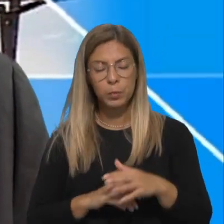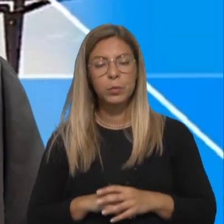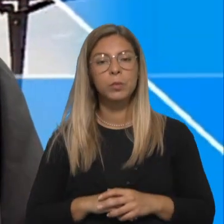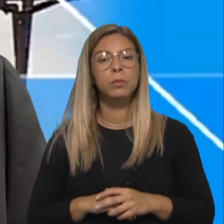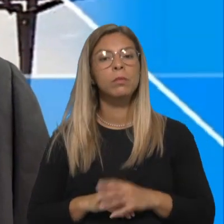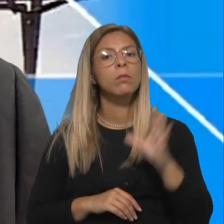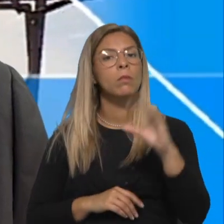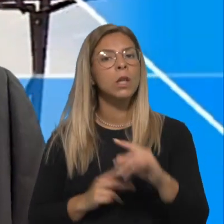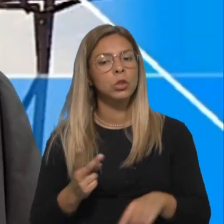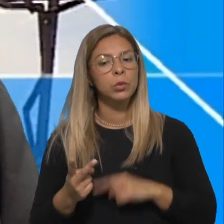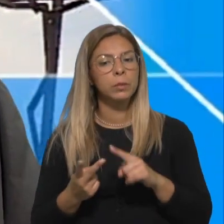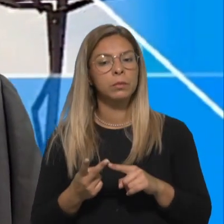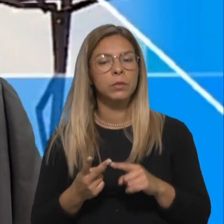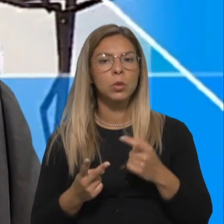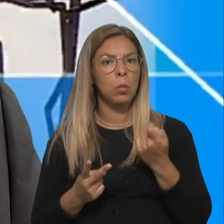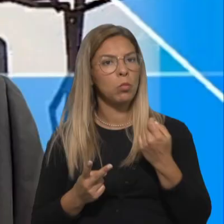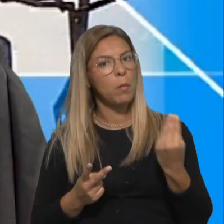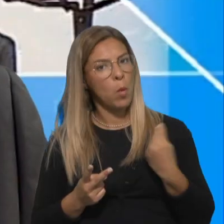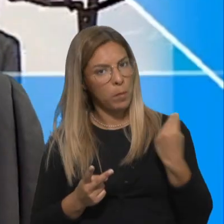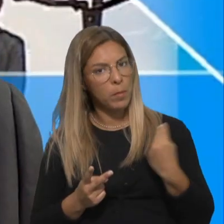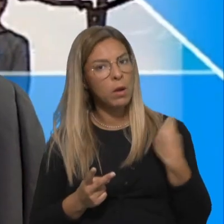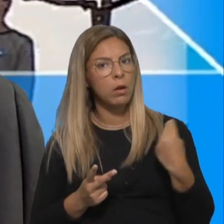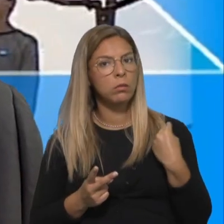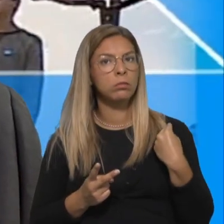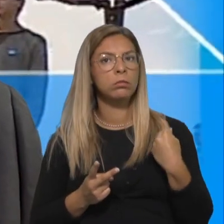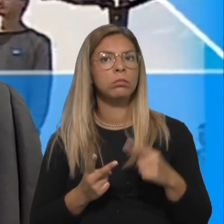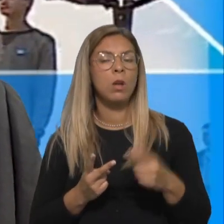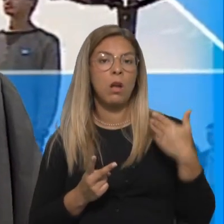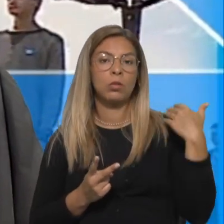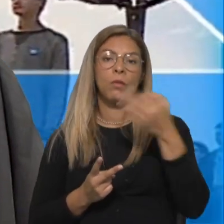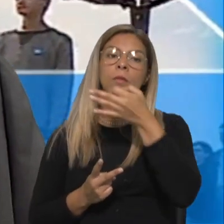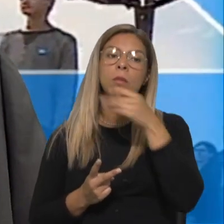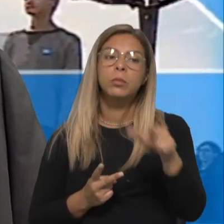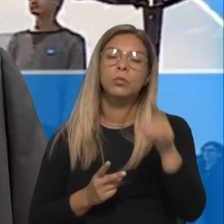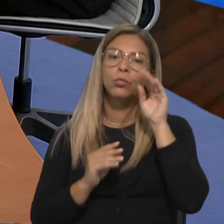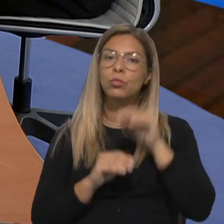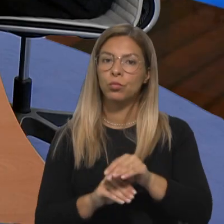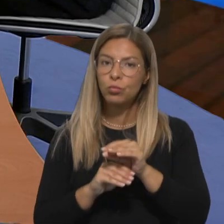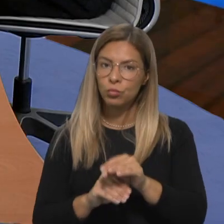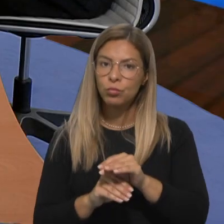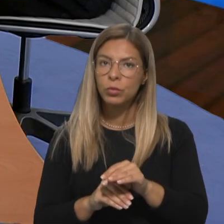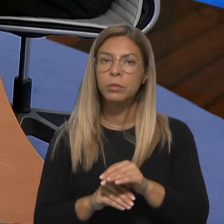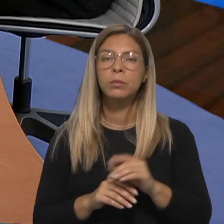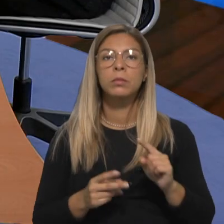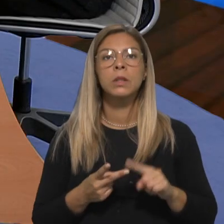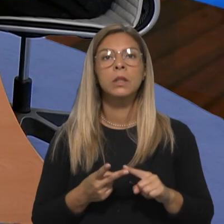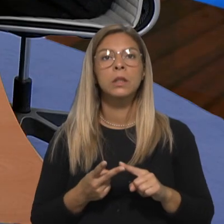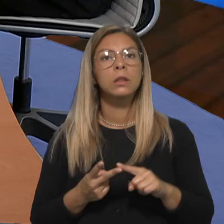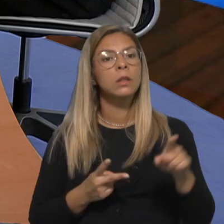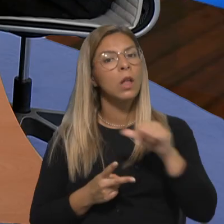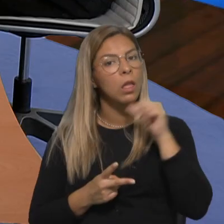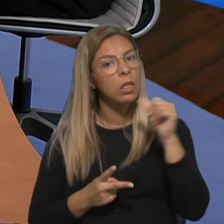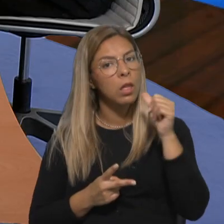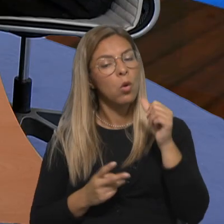existe aqui uma preocupação muito grande o António falava da formação, que nós fazemos um bocadinho nestes